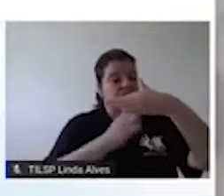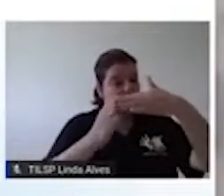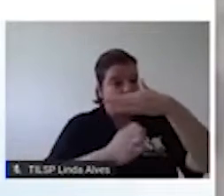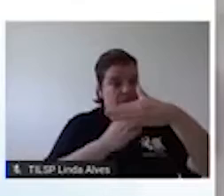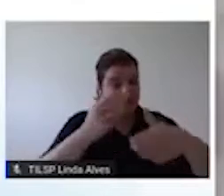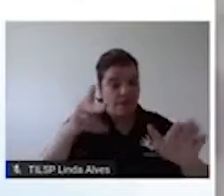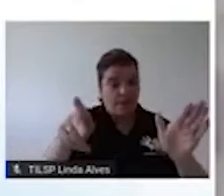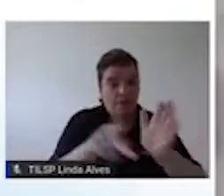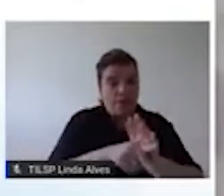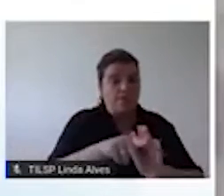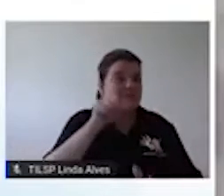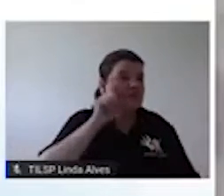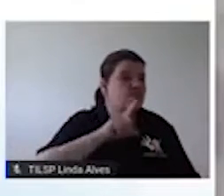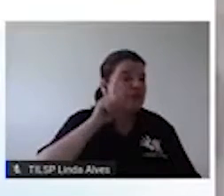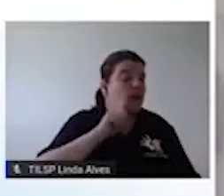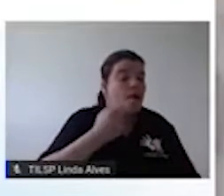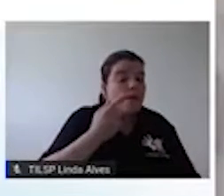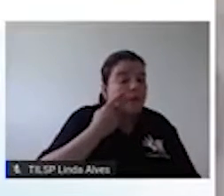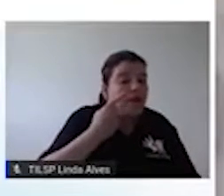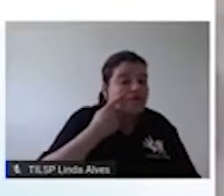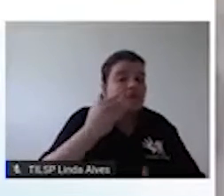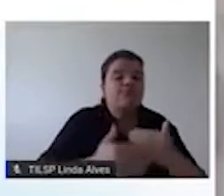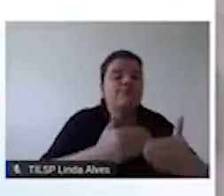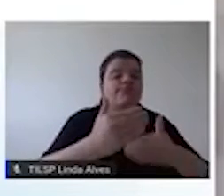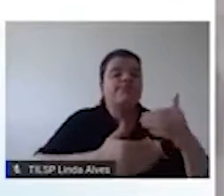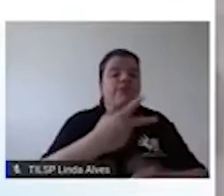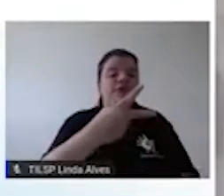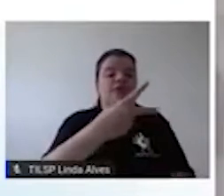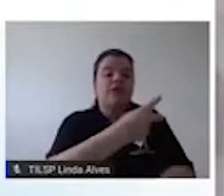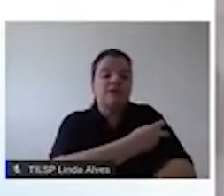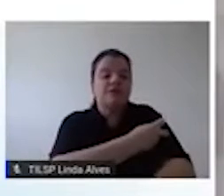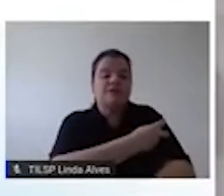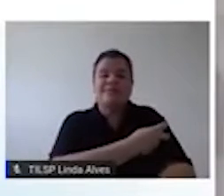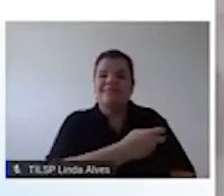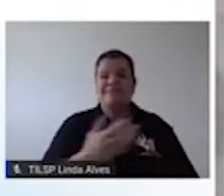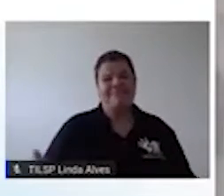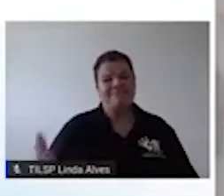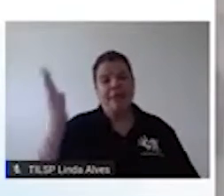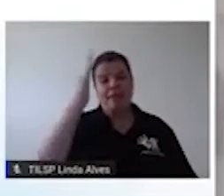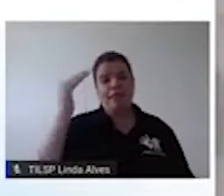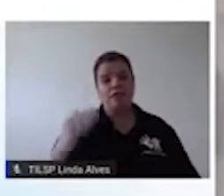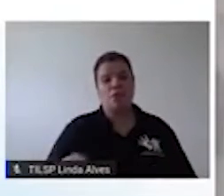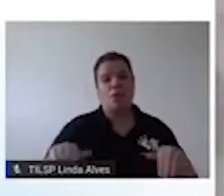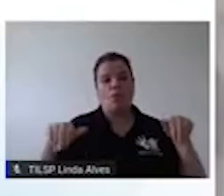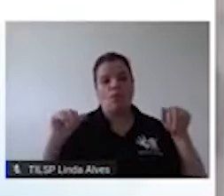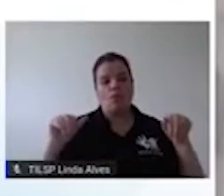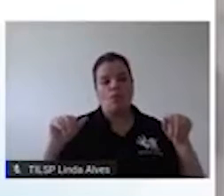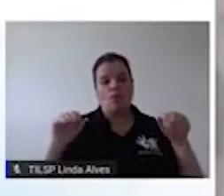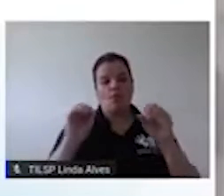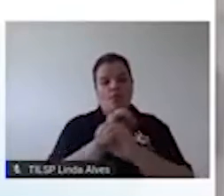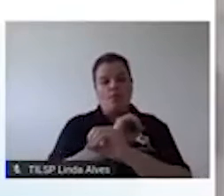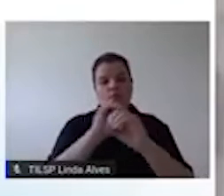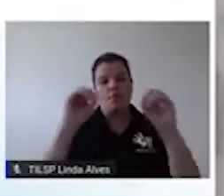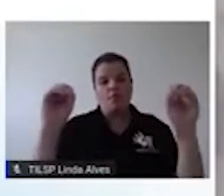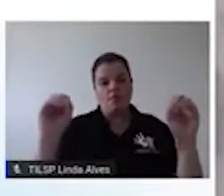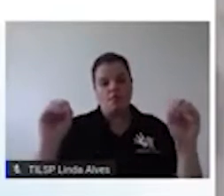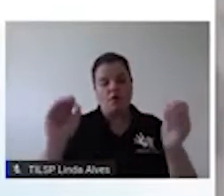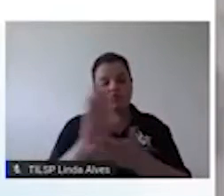norte-americanas para o desenvolvimento de uma vacina. Ora, no Brasil nada disso ocorreu. Ele